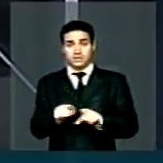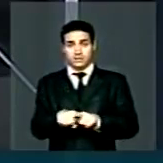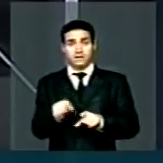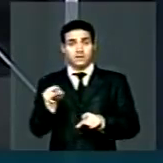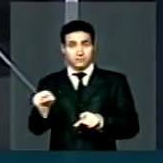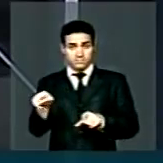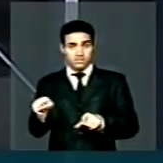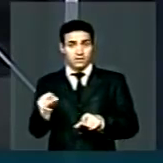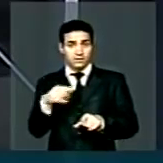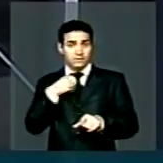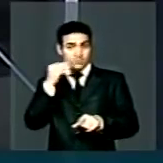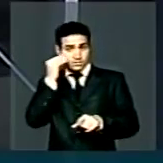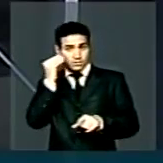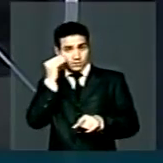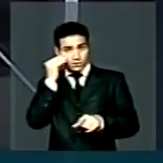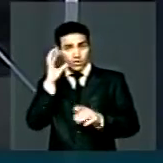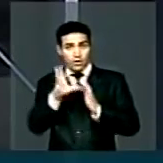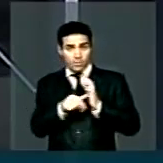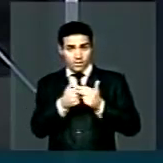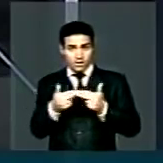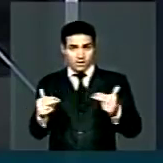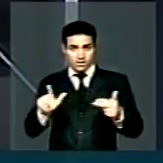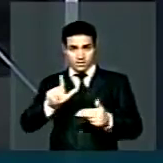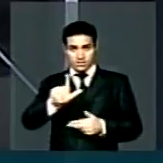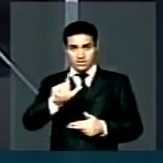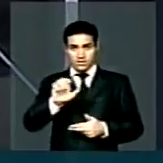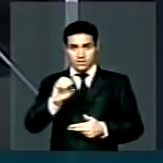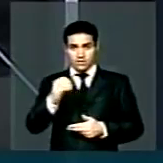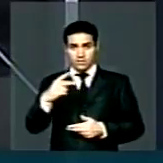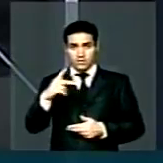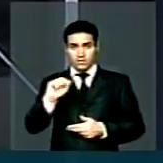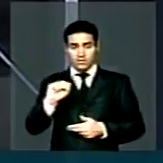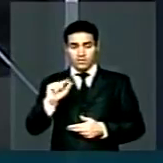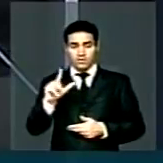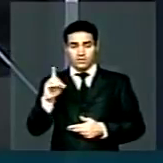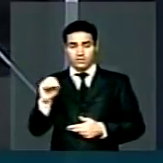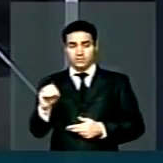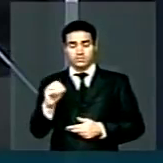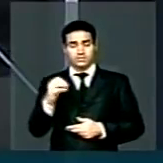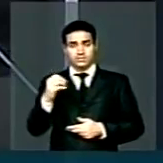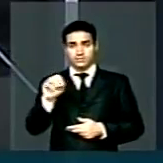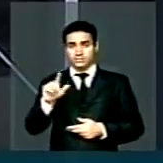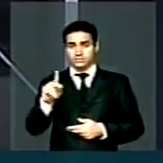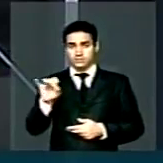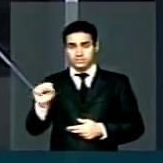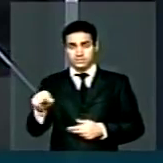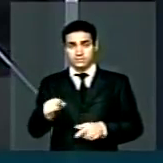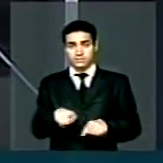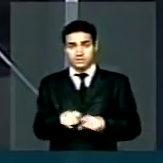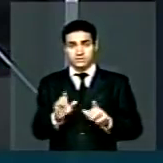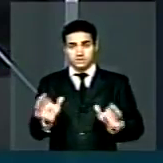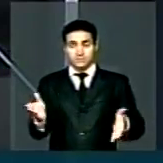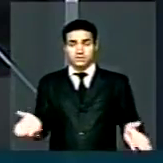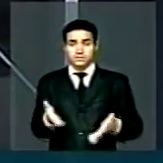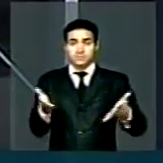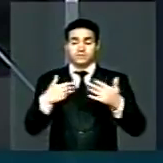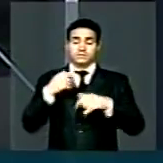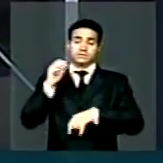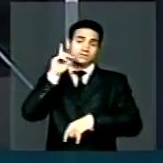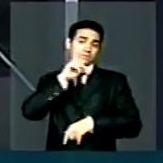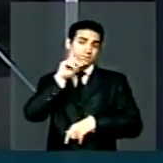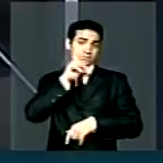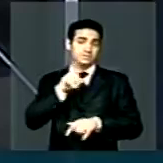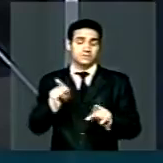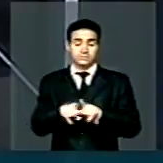de golpe, assim como esse, Leopoldo Lopes. Só que agora, incentivado pelos Estados Unidos e pelo